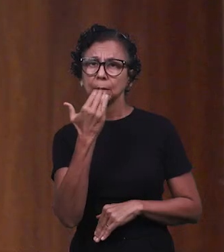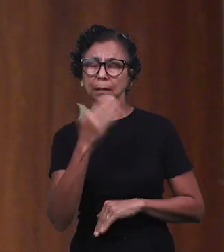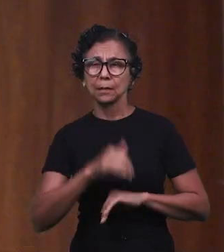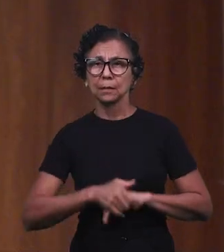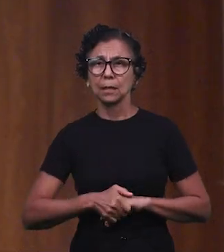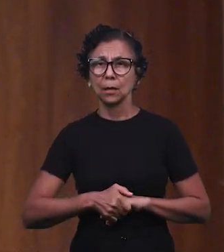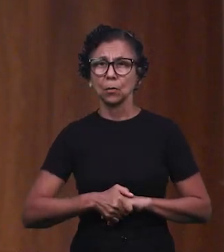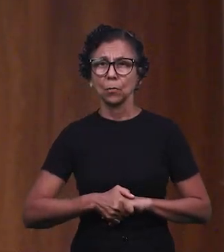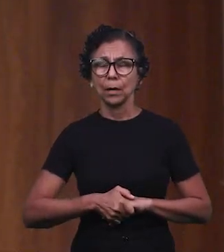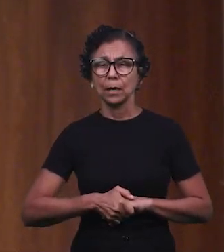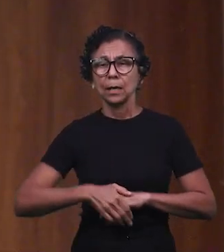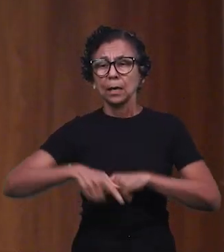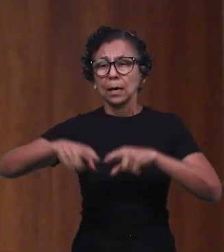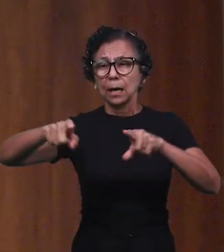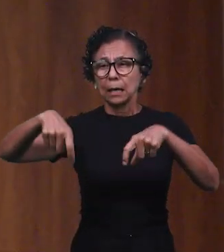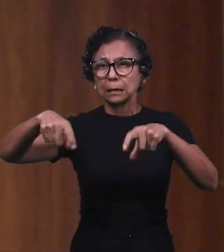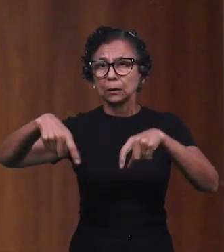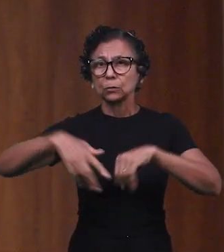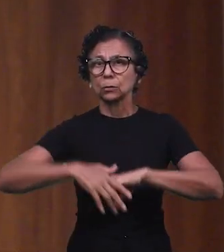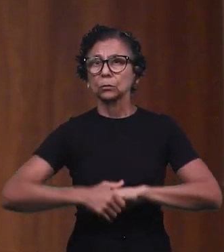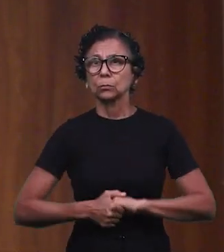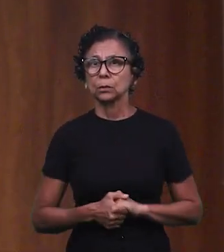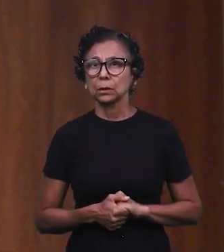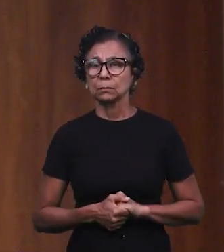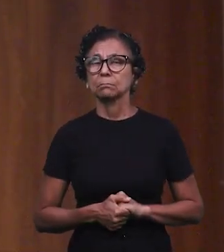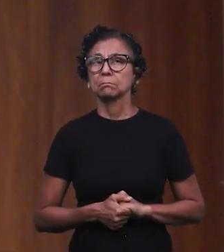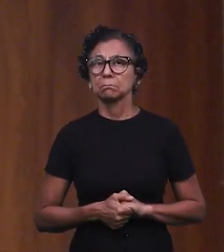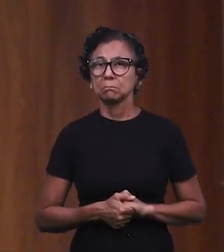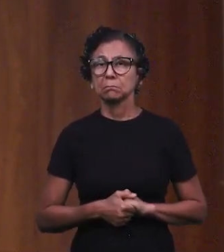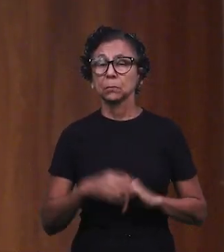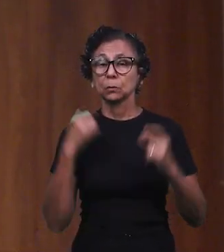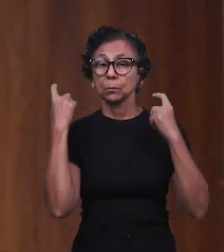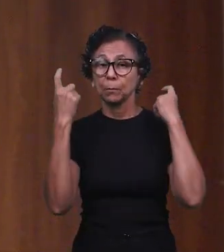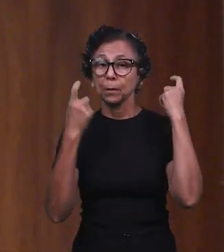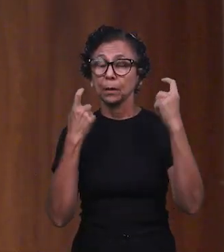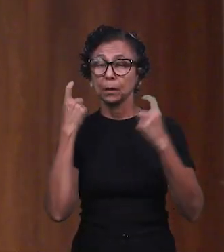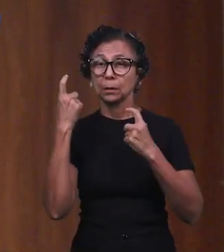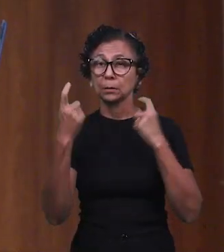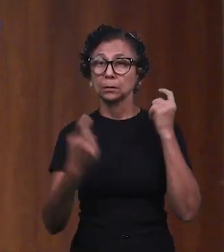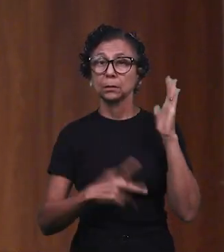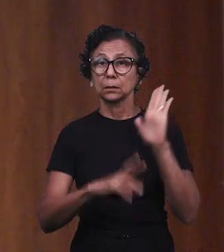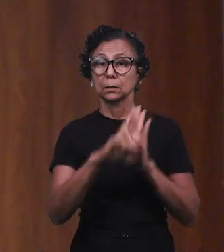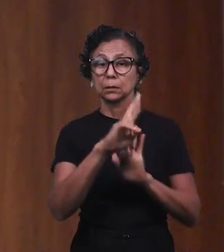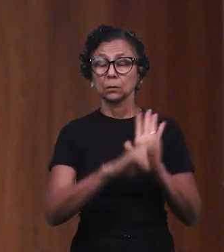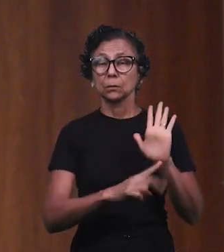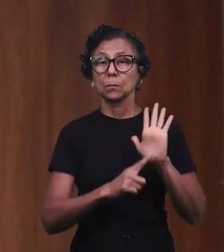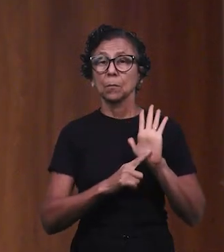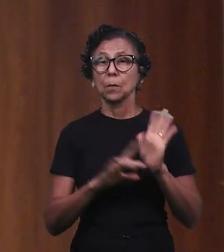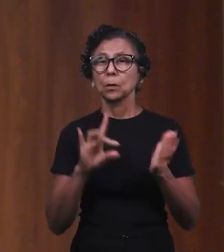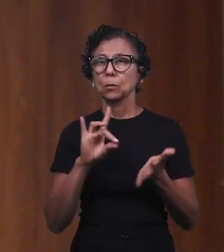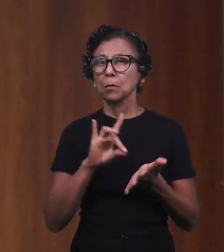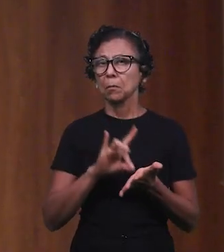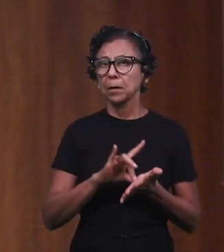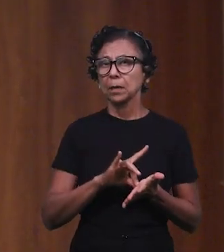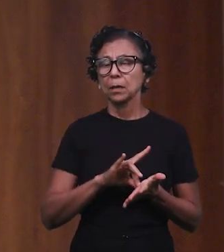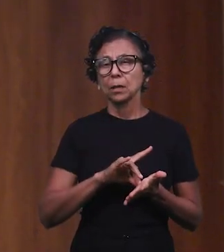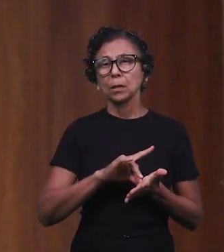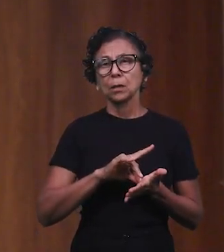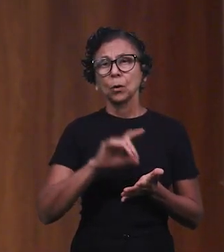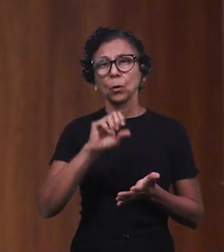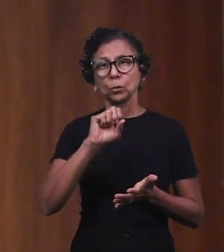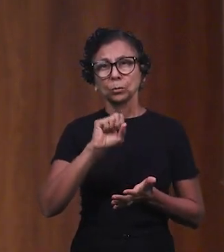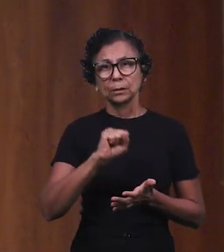números alarmantes sobre a fome global. O documento revela que, atualmente, cerca de